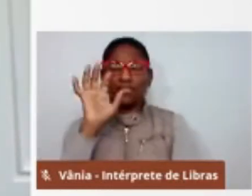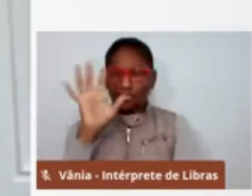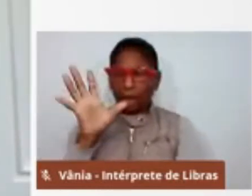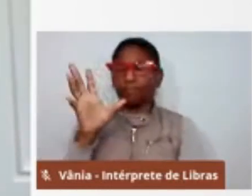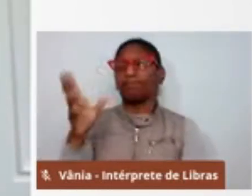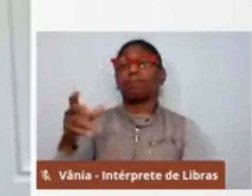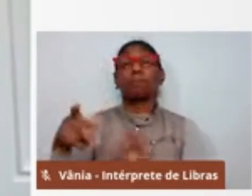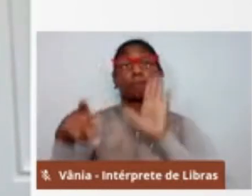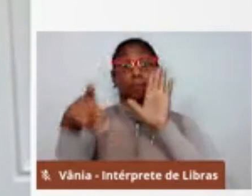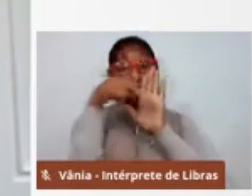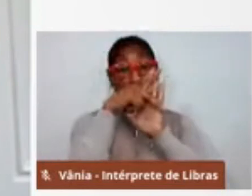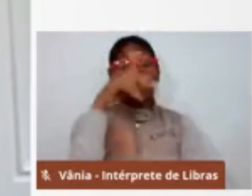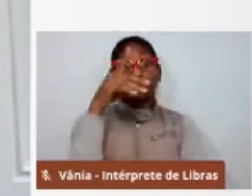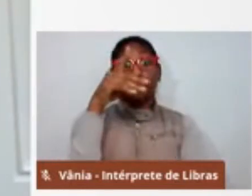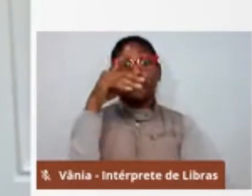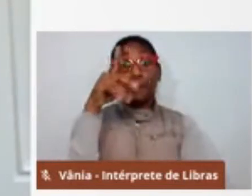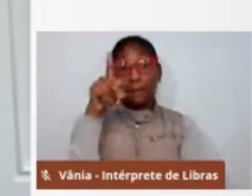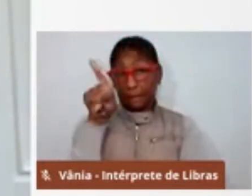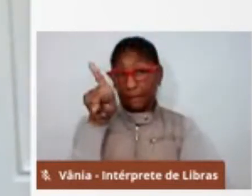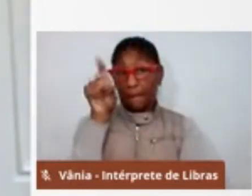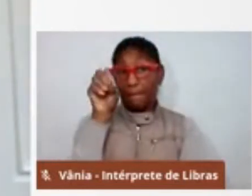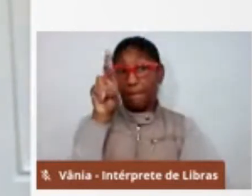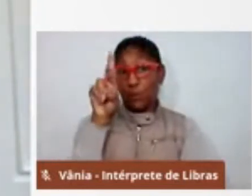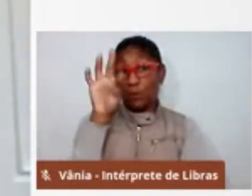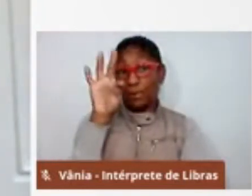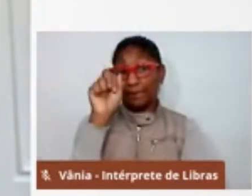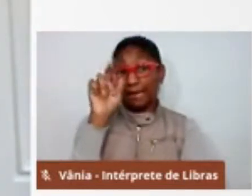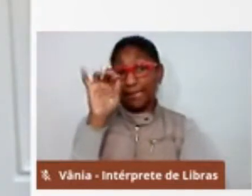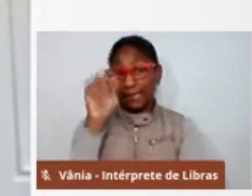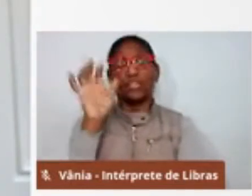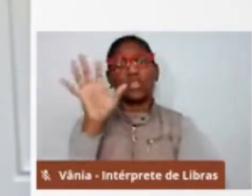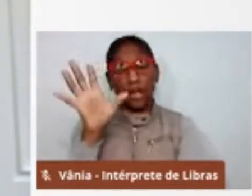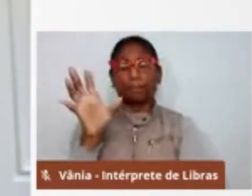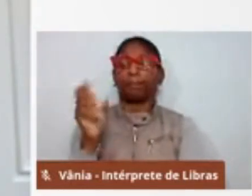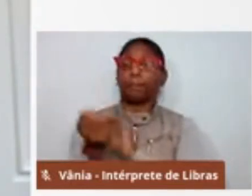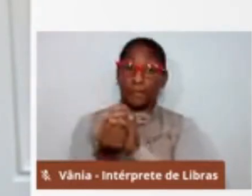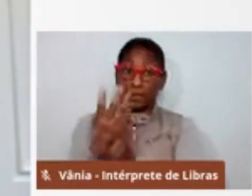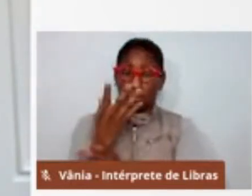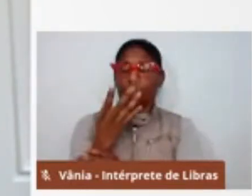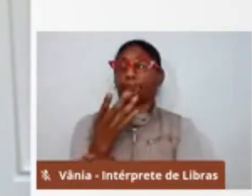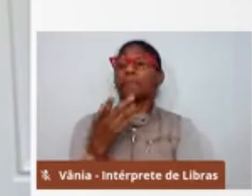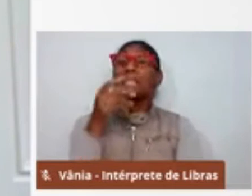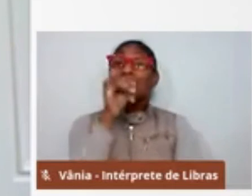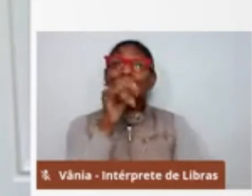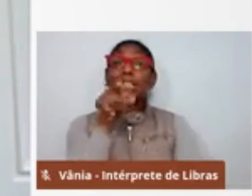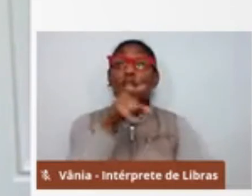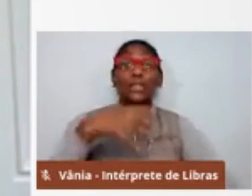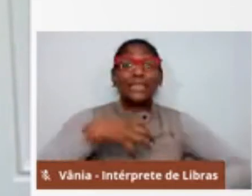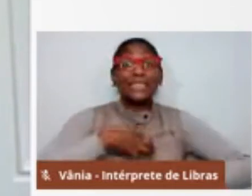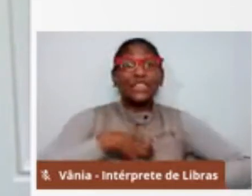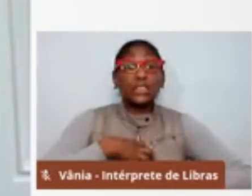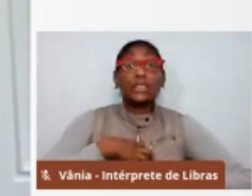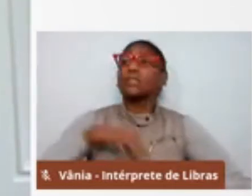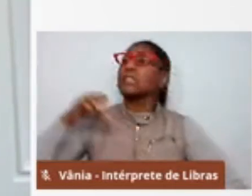portaria ou uma nota técnica que justamente faz a recomendação para que as pessoas com sintomas busquem orientação médica e